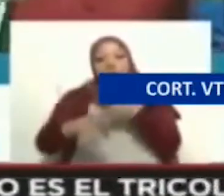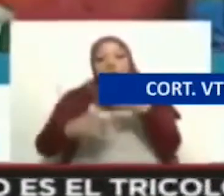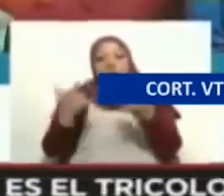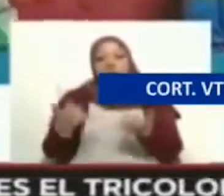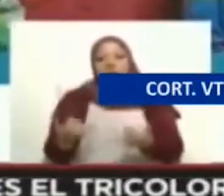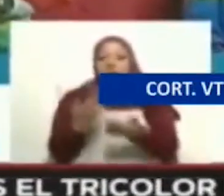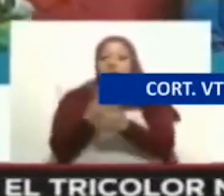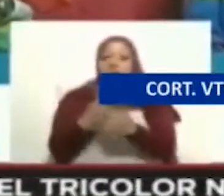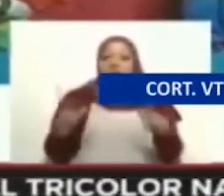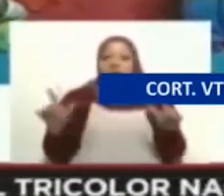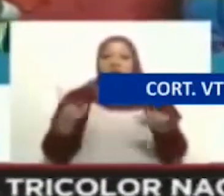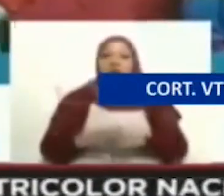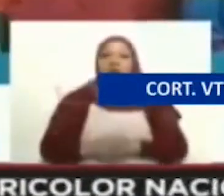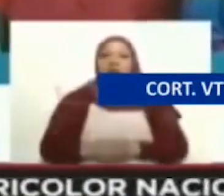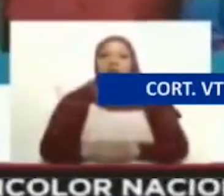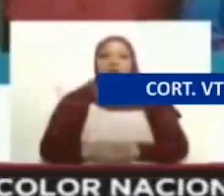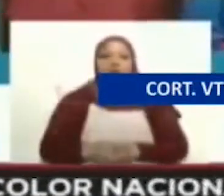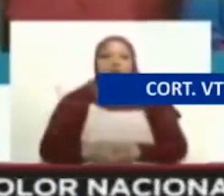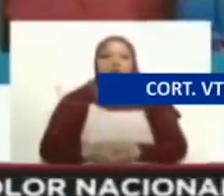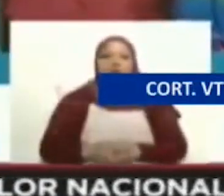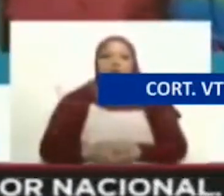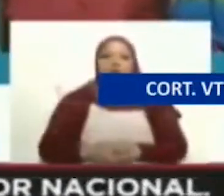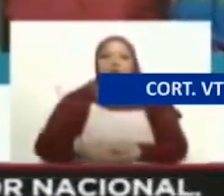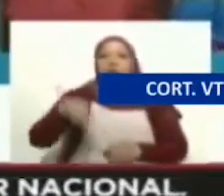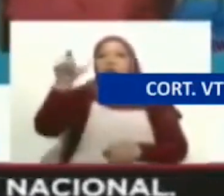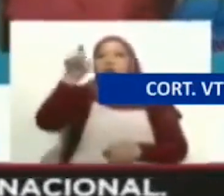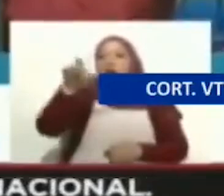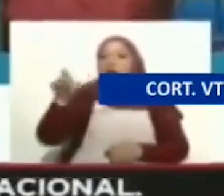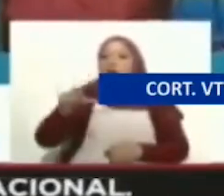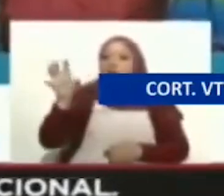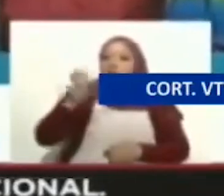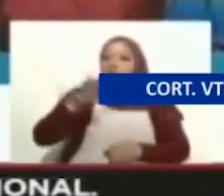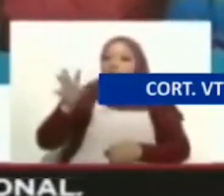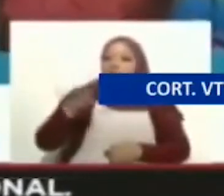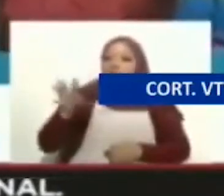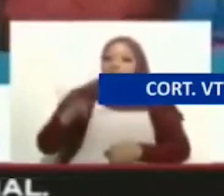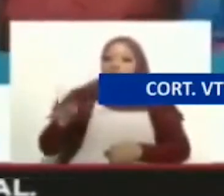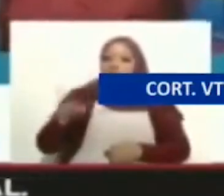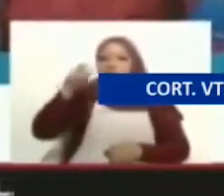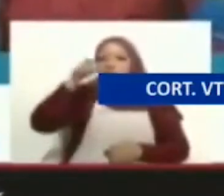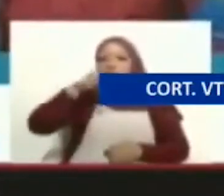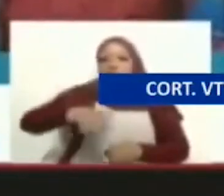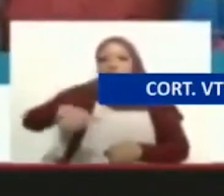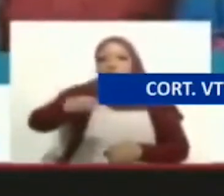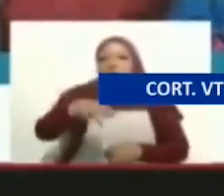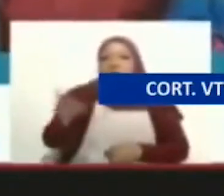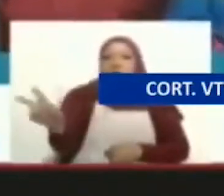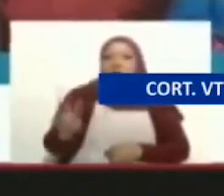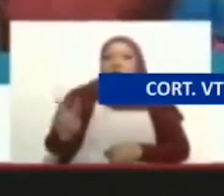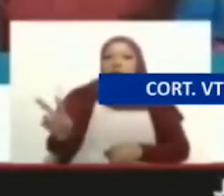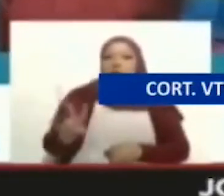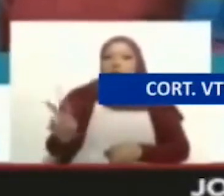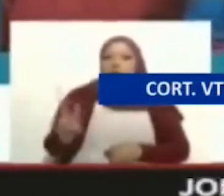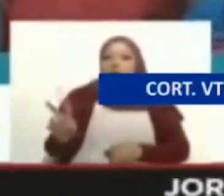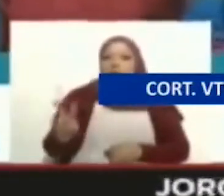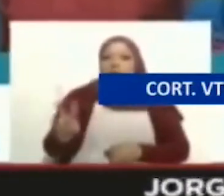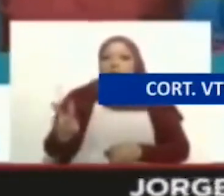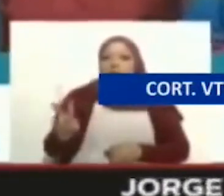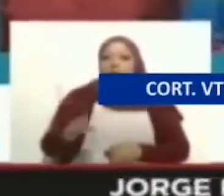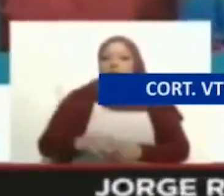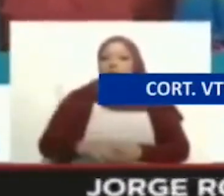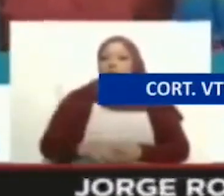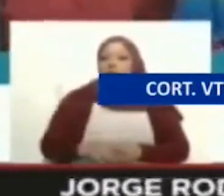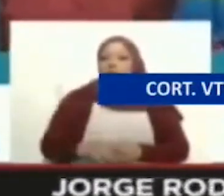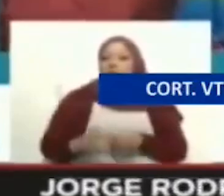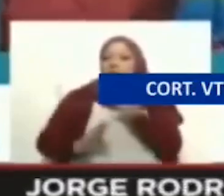a estender a votação por 2 horas, além do planejado. Testemunhas da agência de notícias Reuters